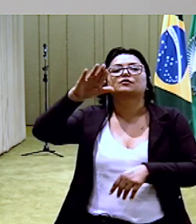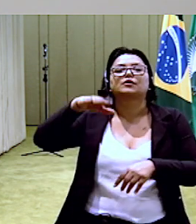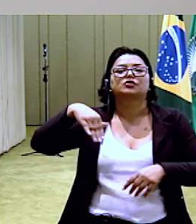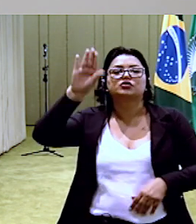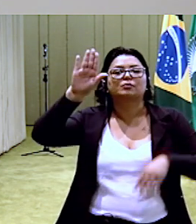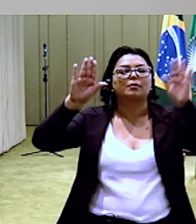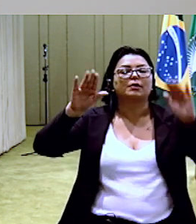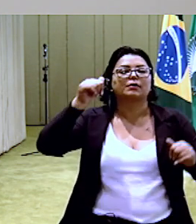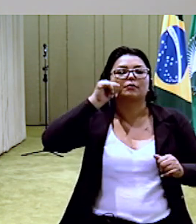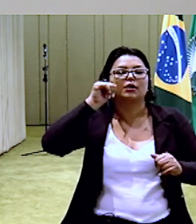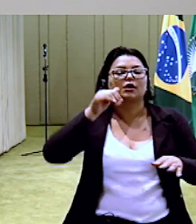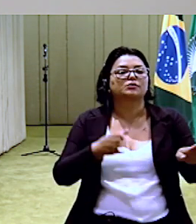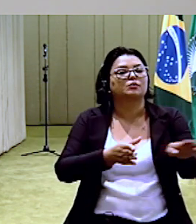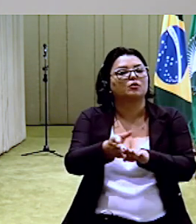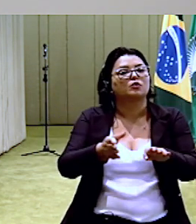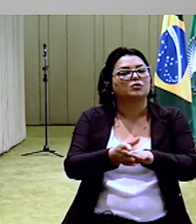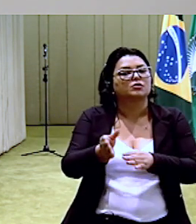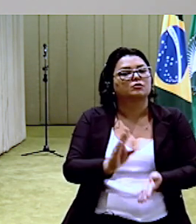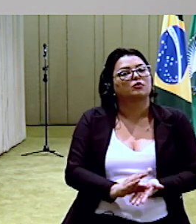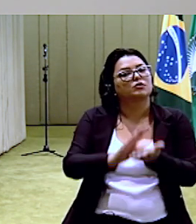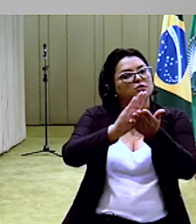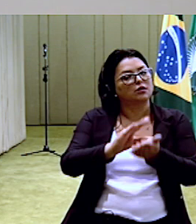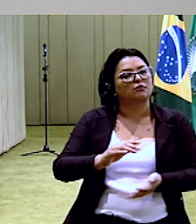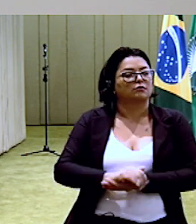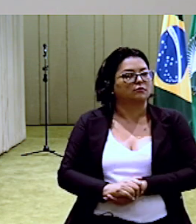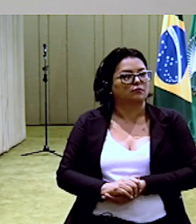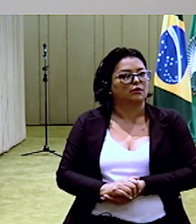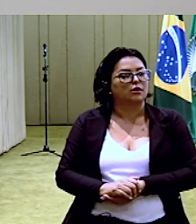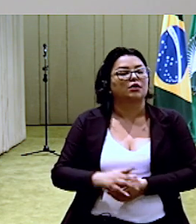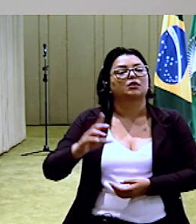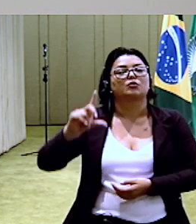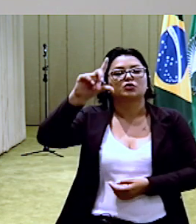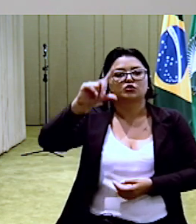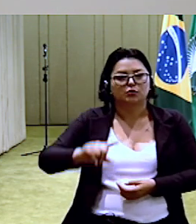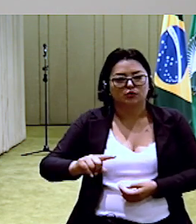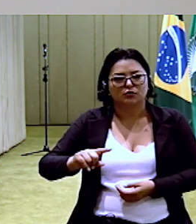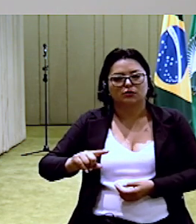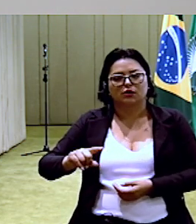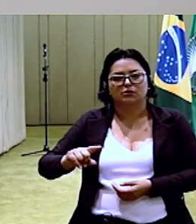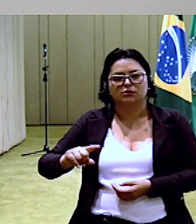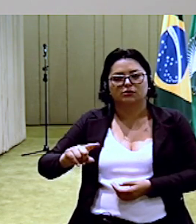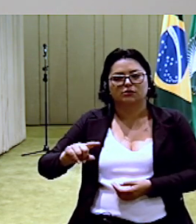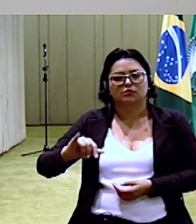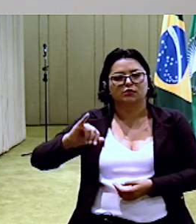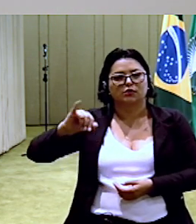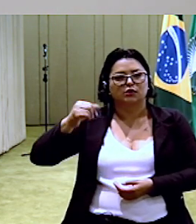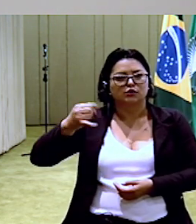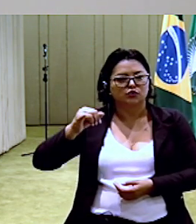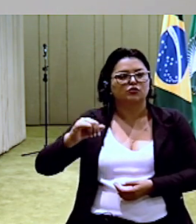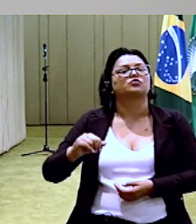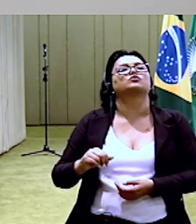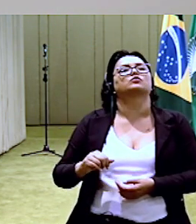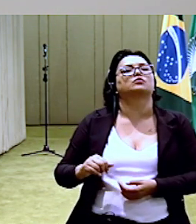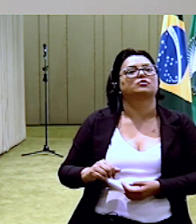poder direcionar ou diminuir a taxa de juros para aquelas empresas que derem disclosure de informações vinculadas à diversidade,